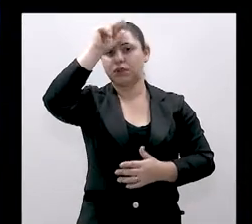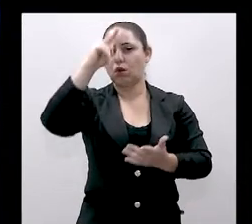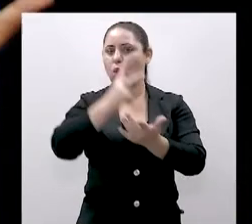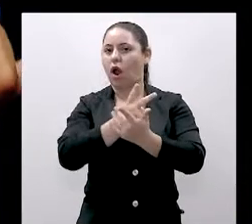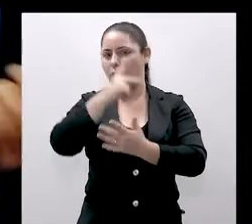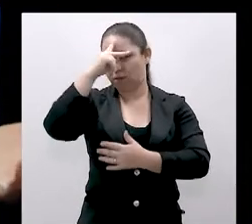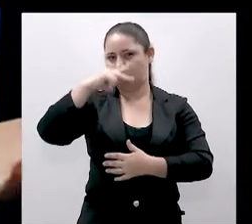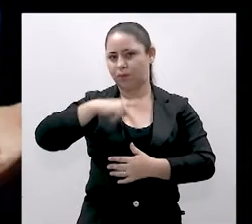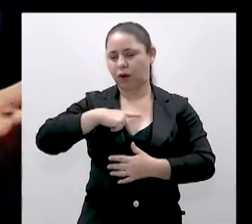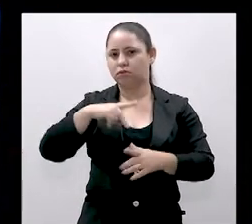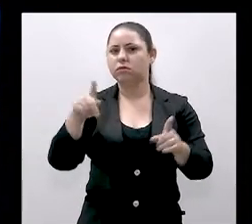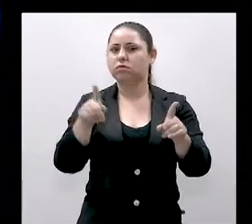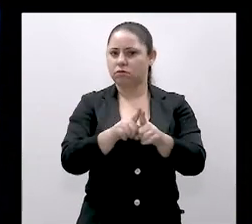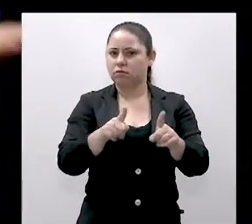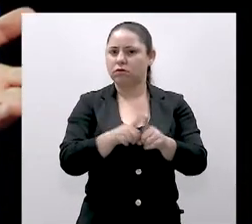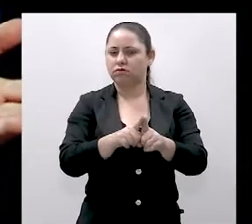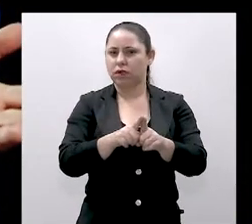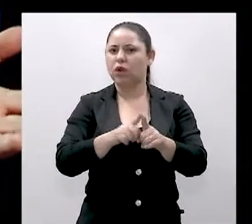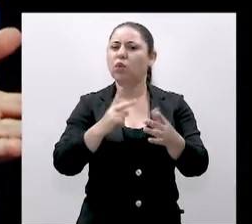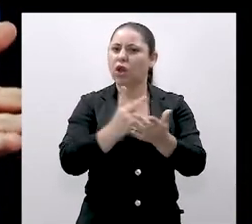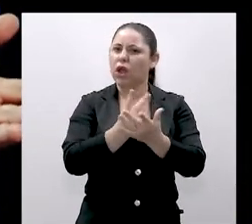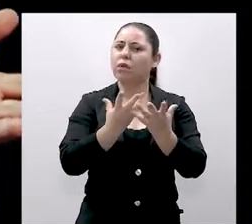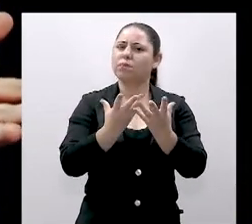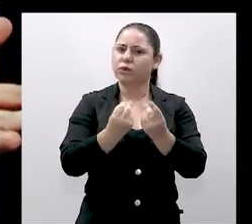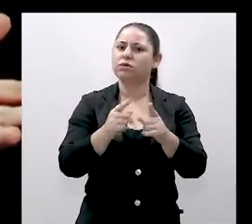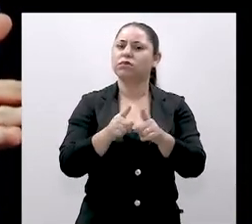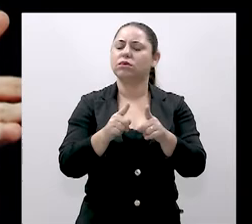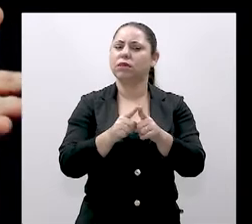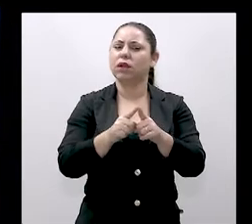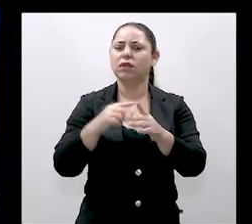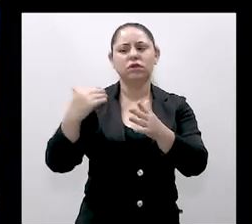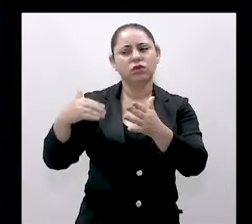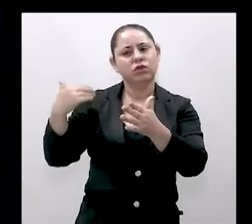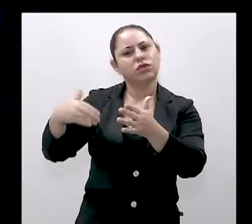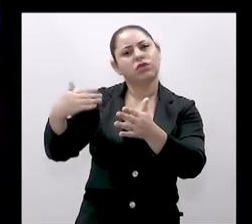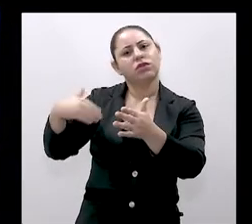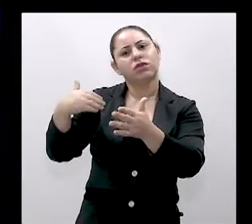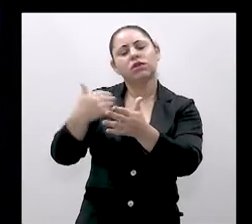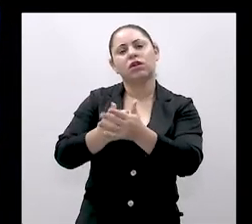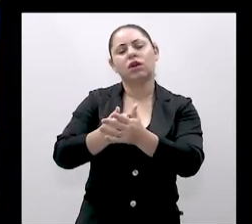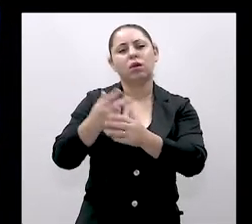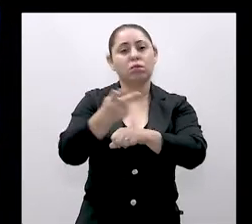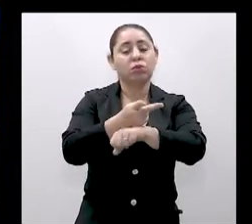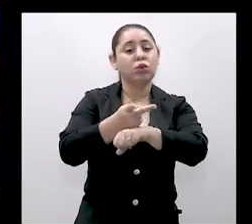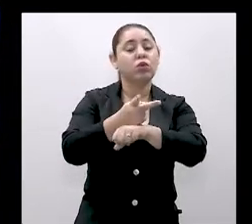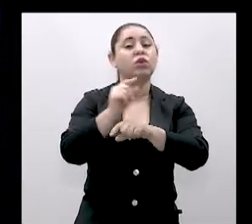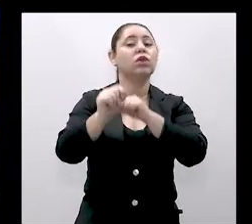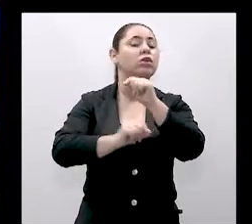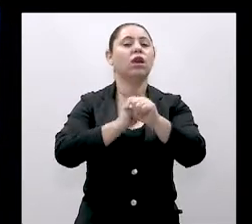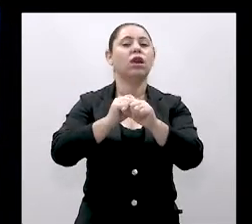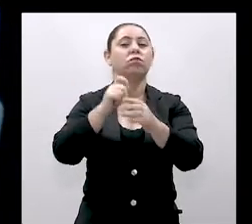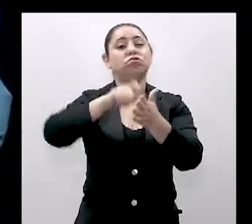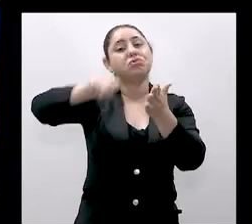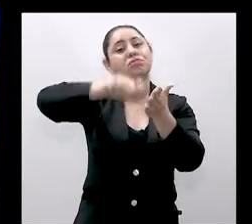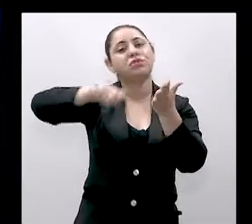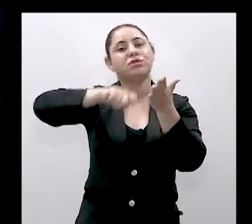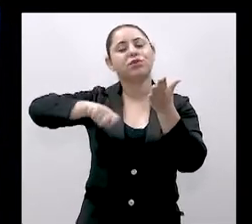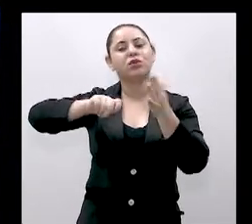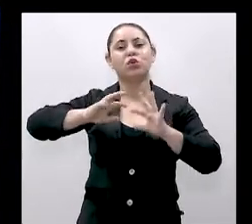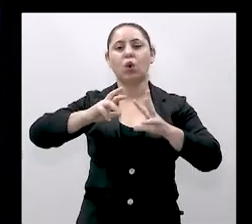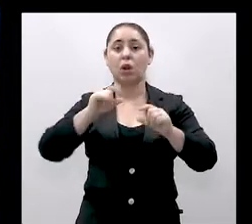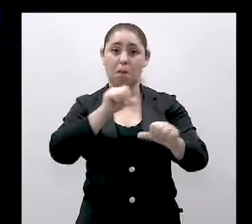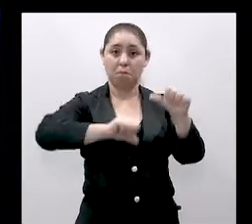para frente e aprender com os teus erros e eu errei e muitas coisas e ao longo desse tempo todo procurei corrigindo